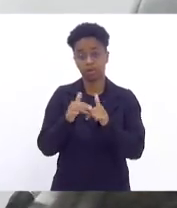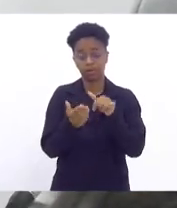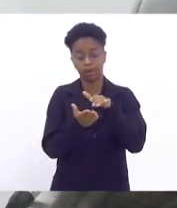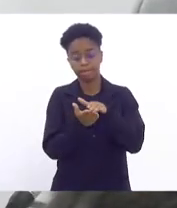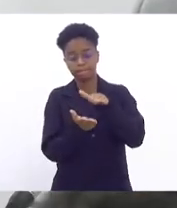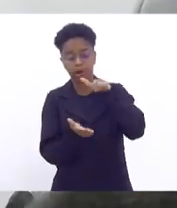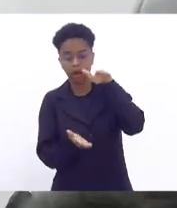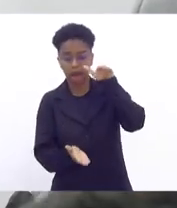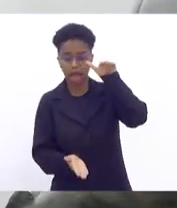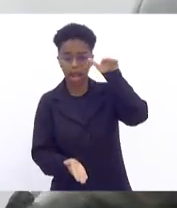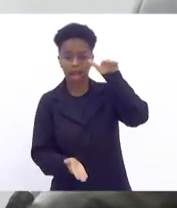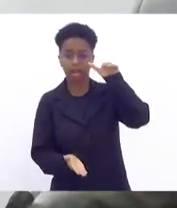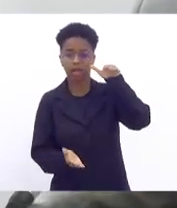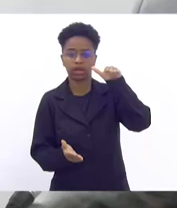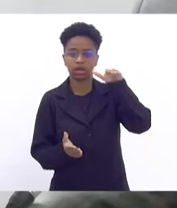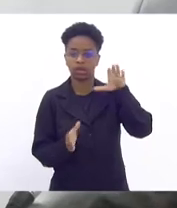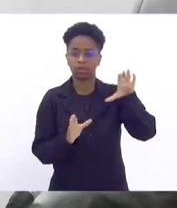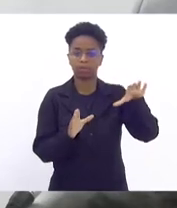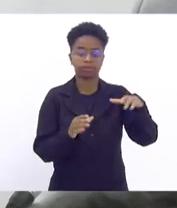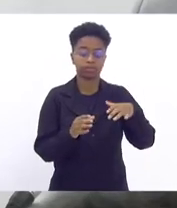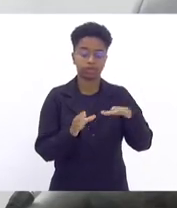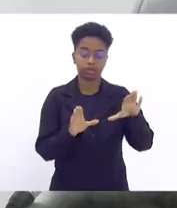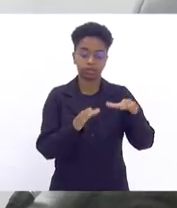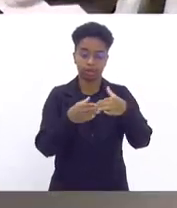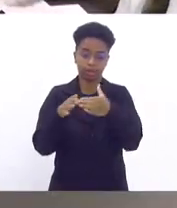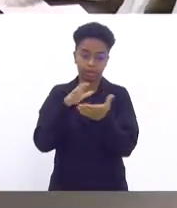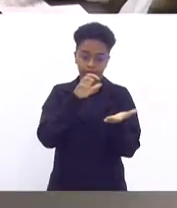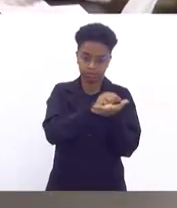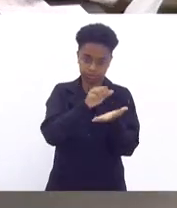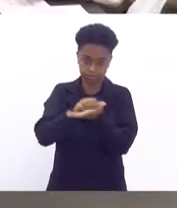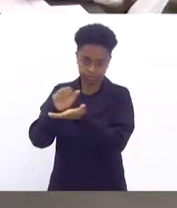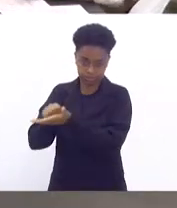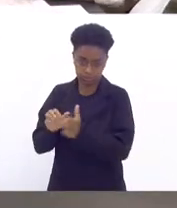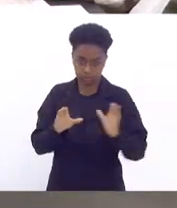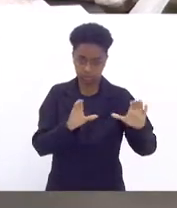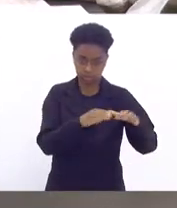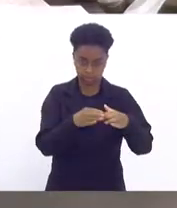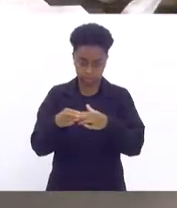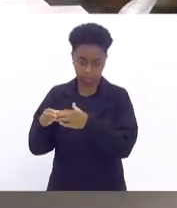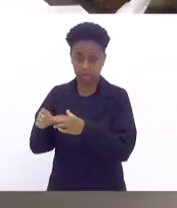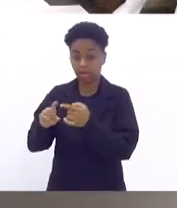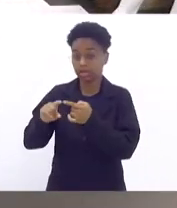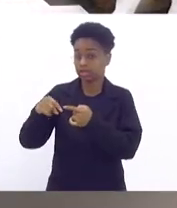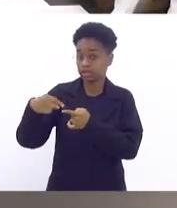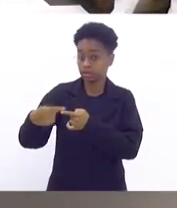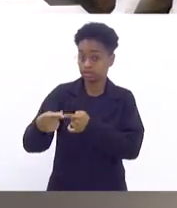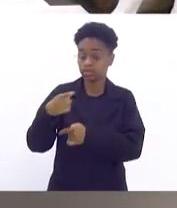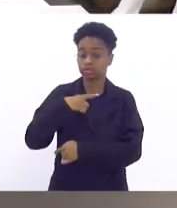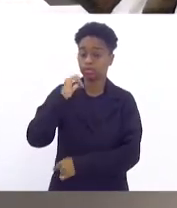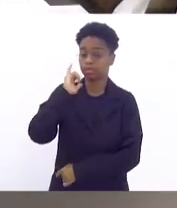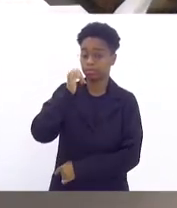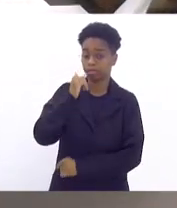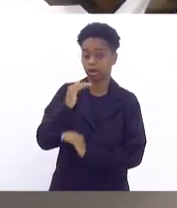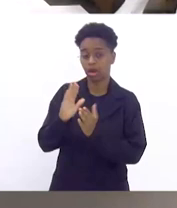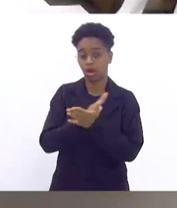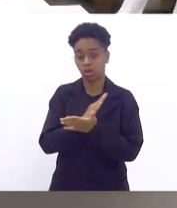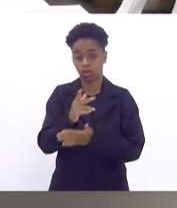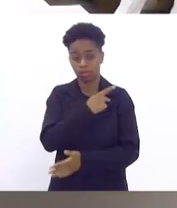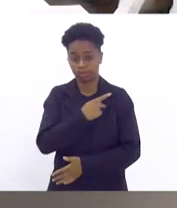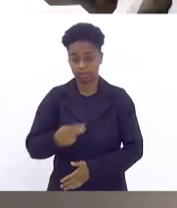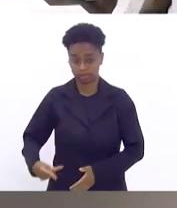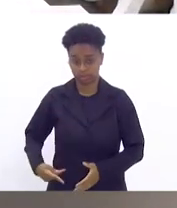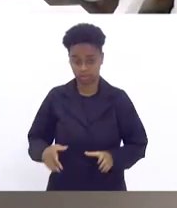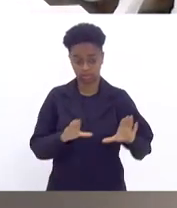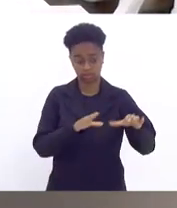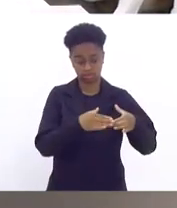de frentes protocoladas depois havia relato de alguns presidentes de comissão